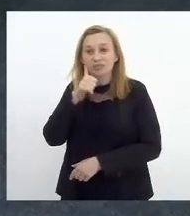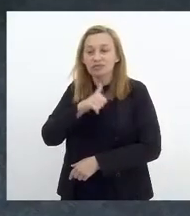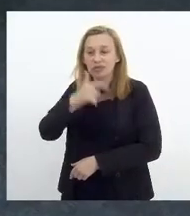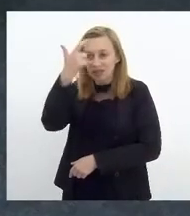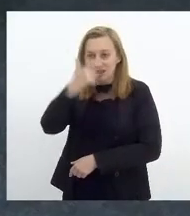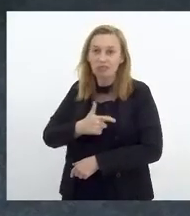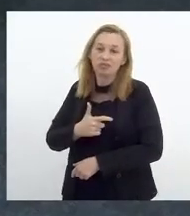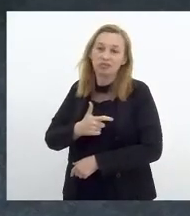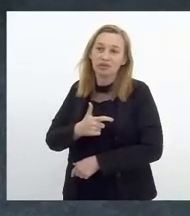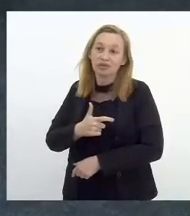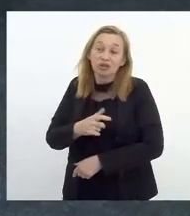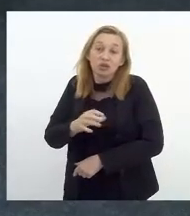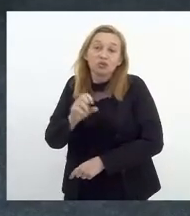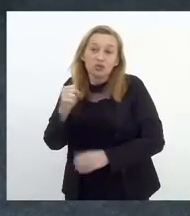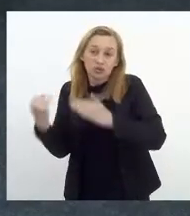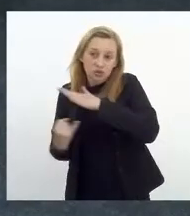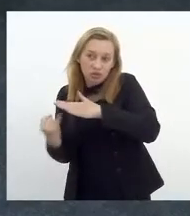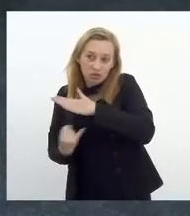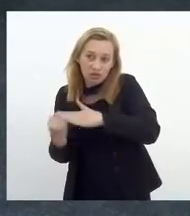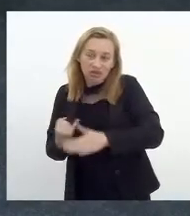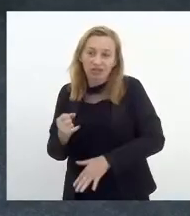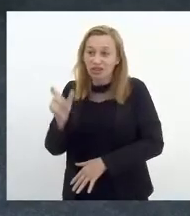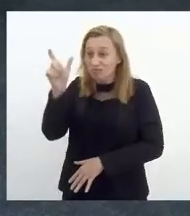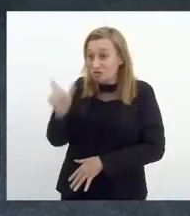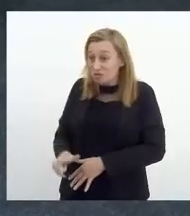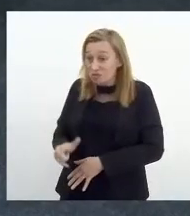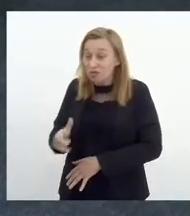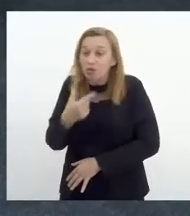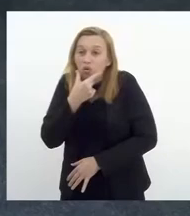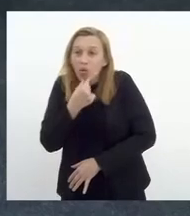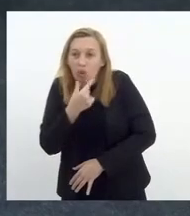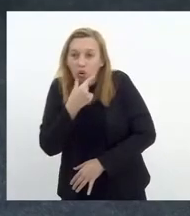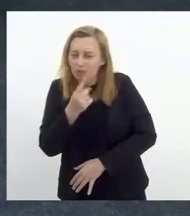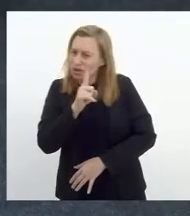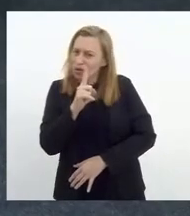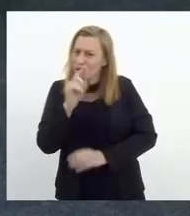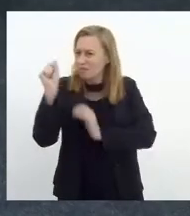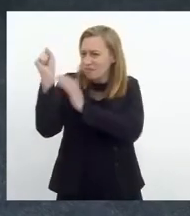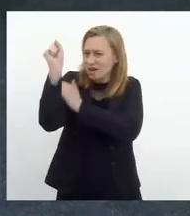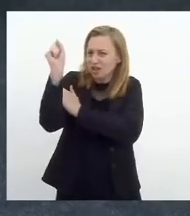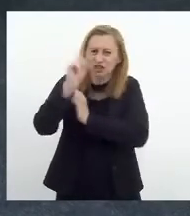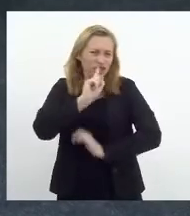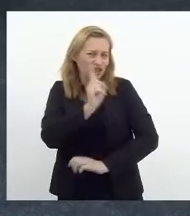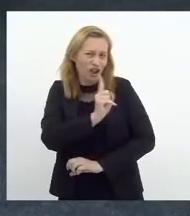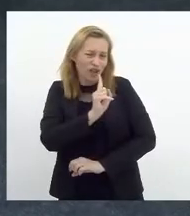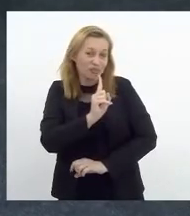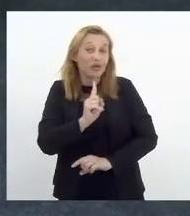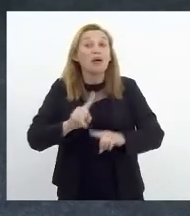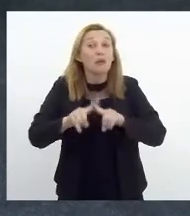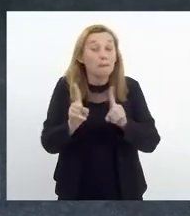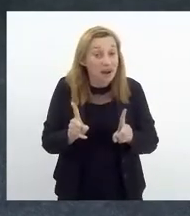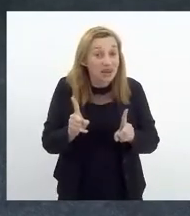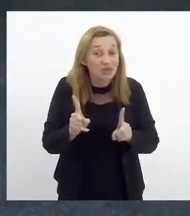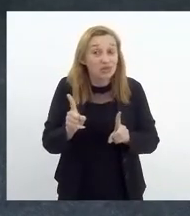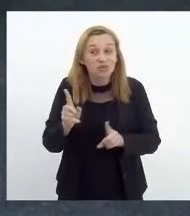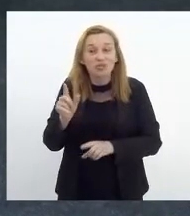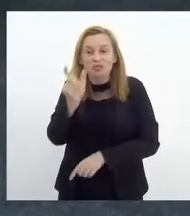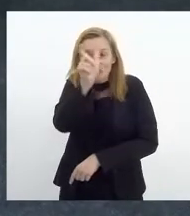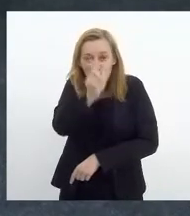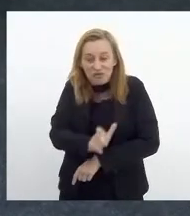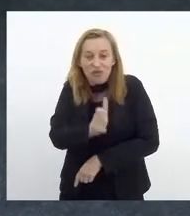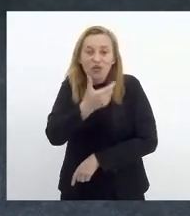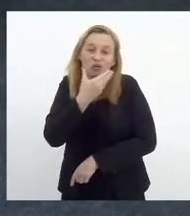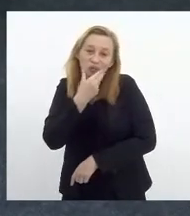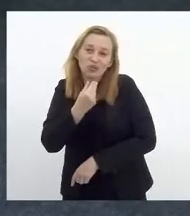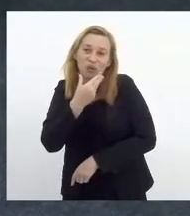numa instituição que tem um perfil masculino, não machista, mas um perfil